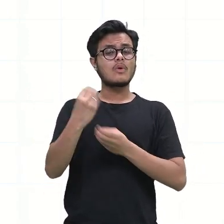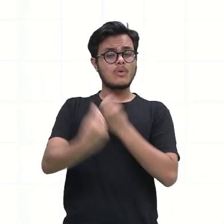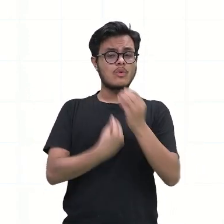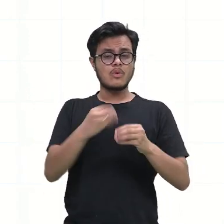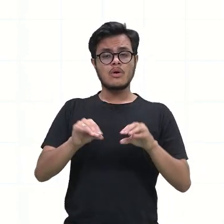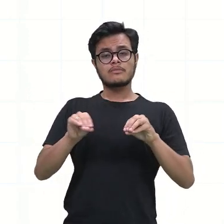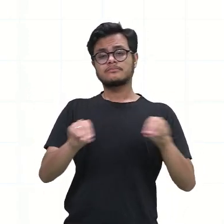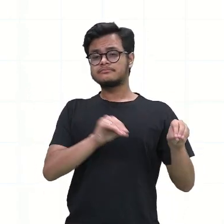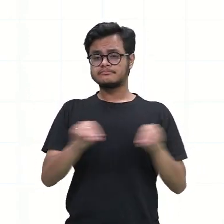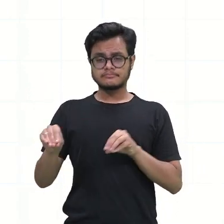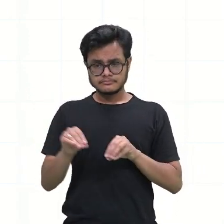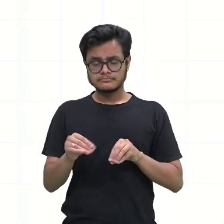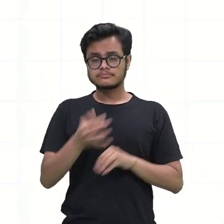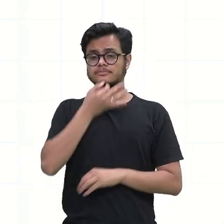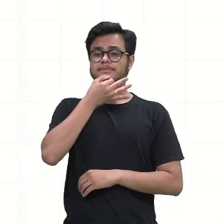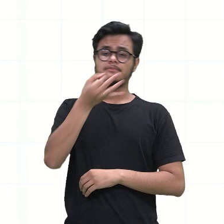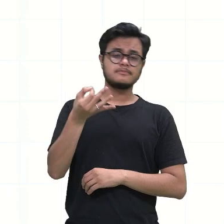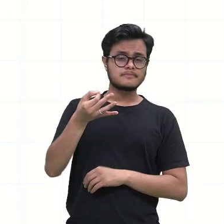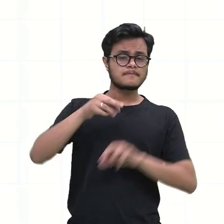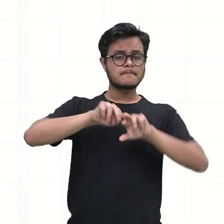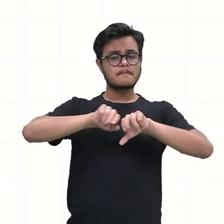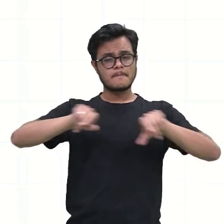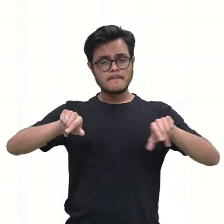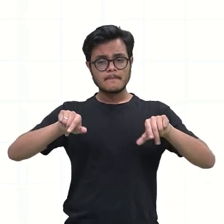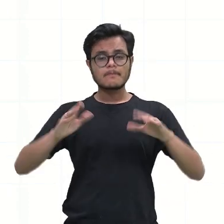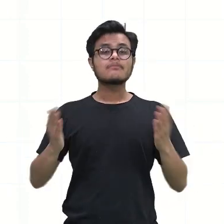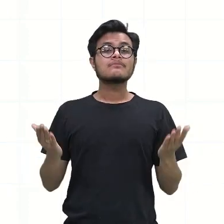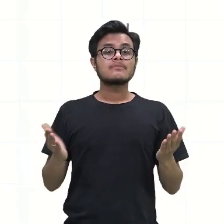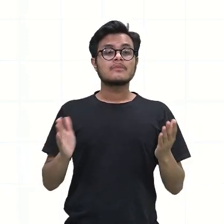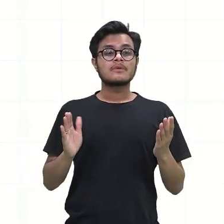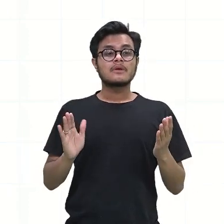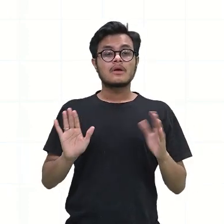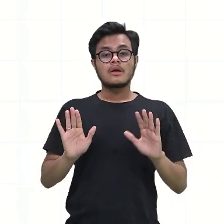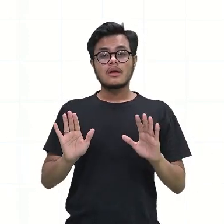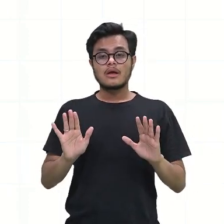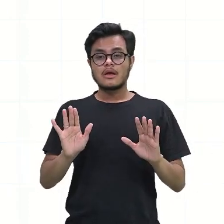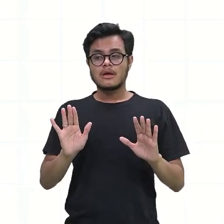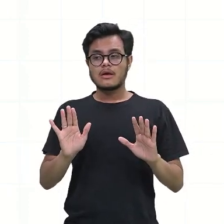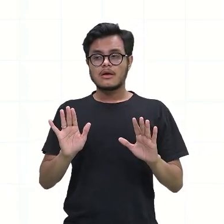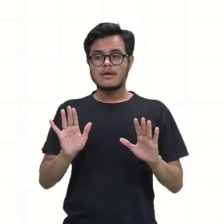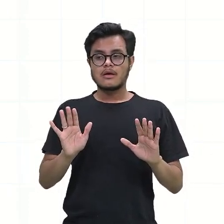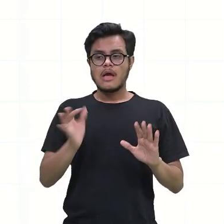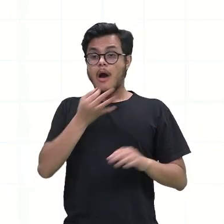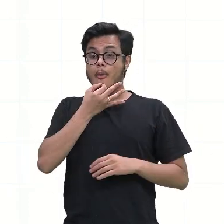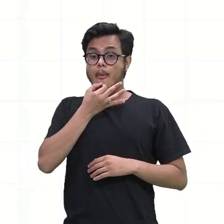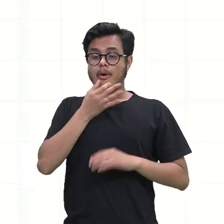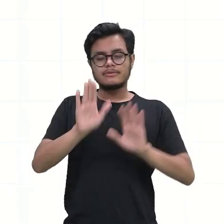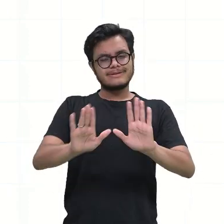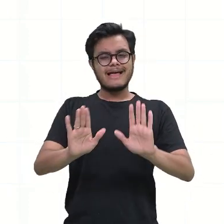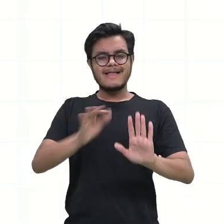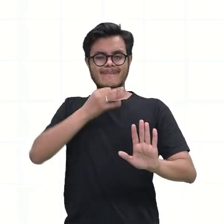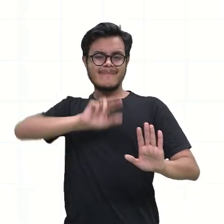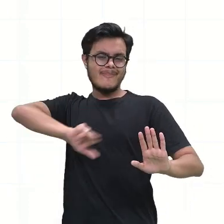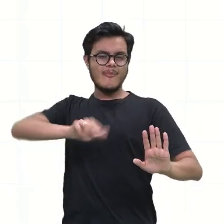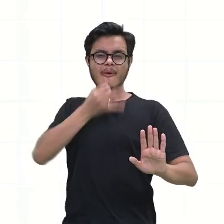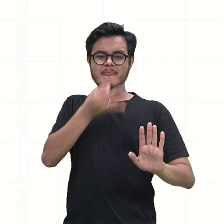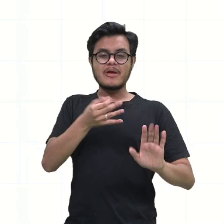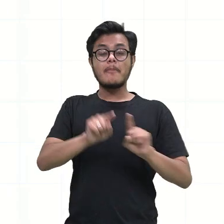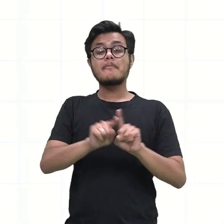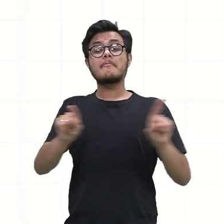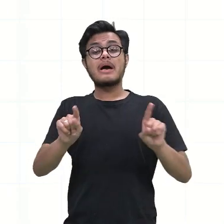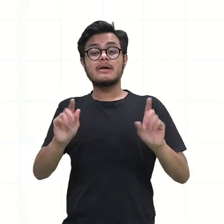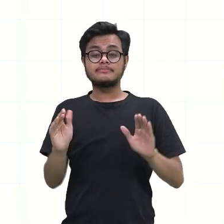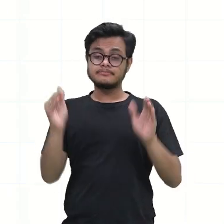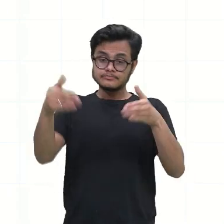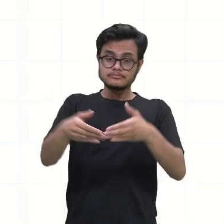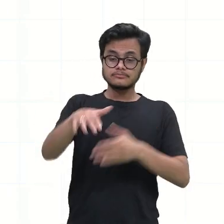ponto de vista. Agora, do ponto de vista sintático, ou seja, da estrutura, ele vai exercer a função de